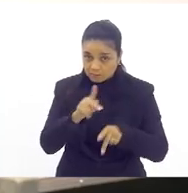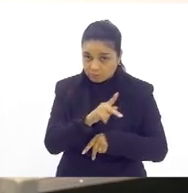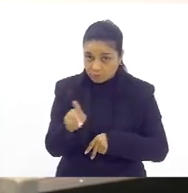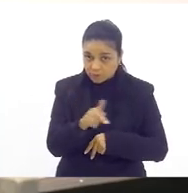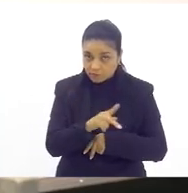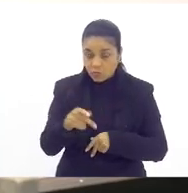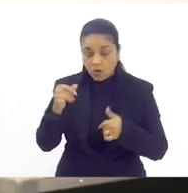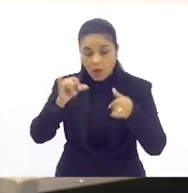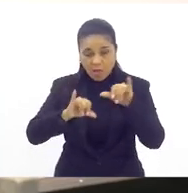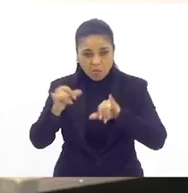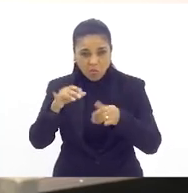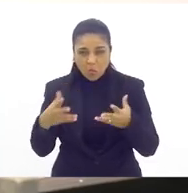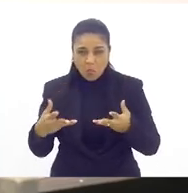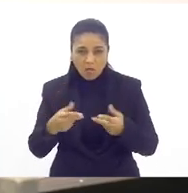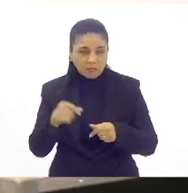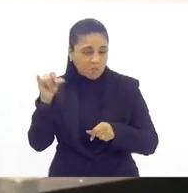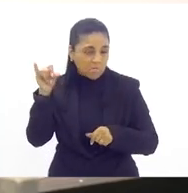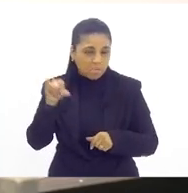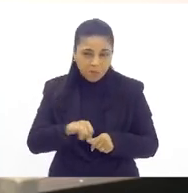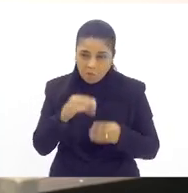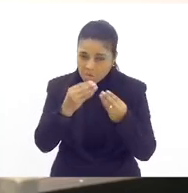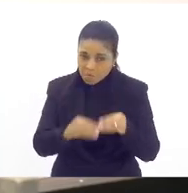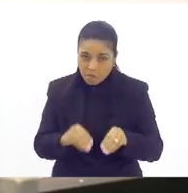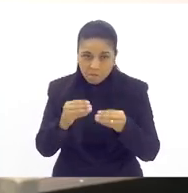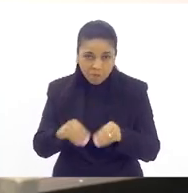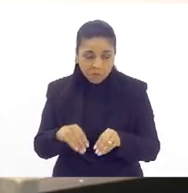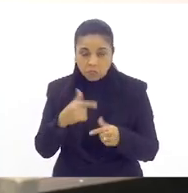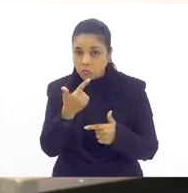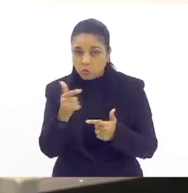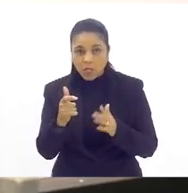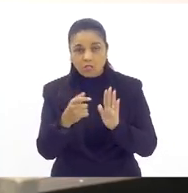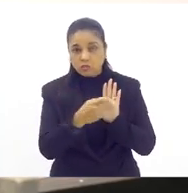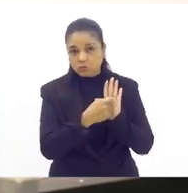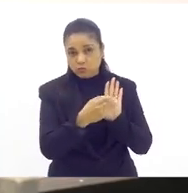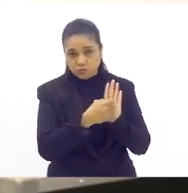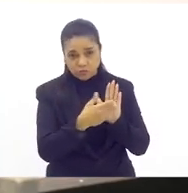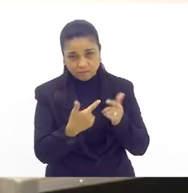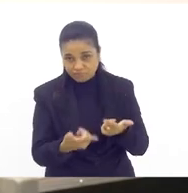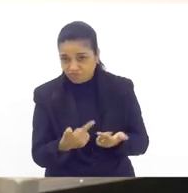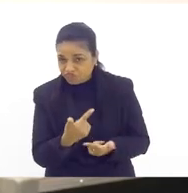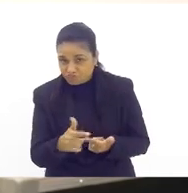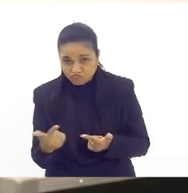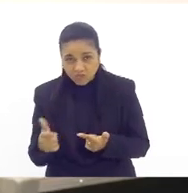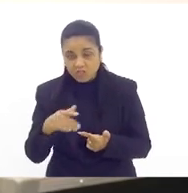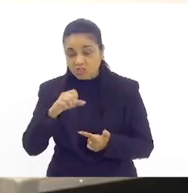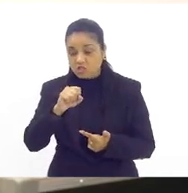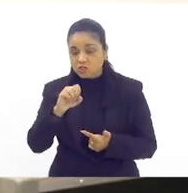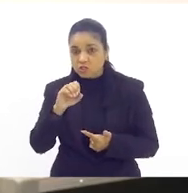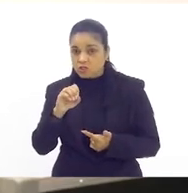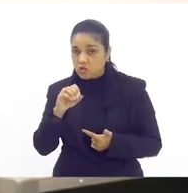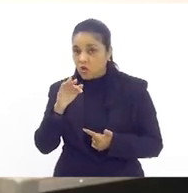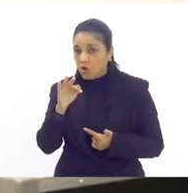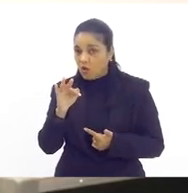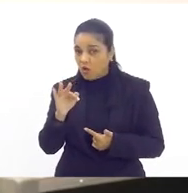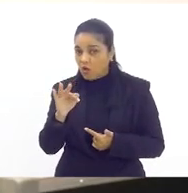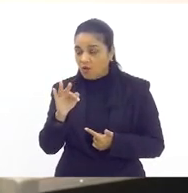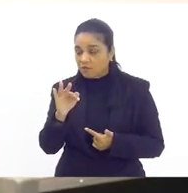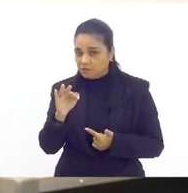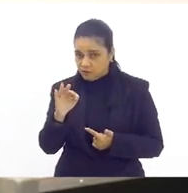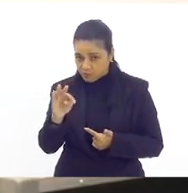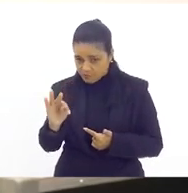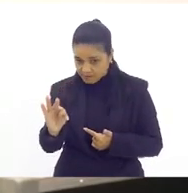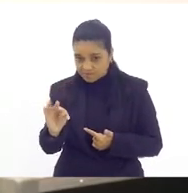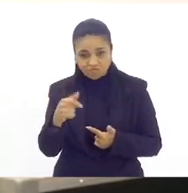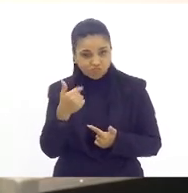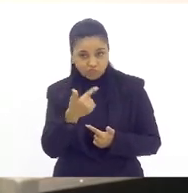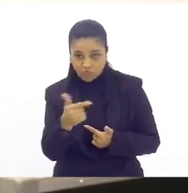péssima qualidade não há softwares né deputada Dani falou muito bem que temos que preparar nosso jovem nossos estudantes